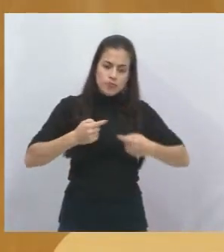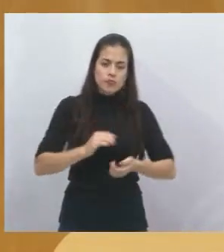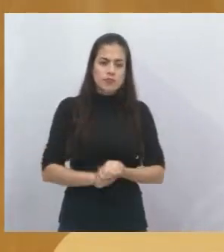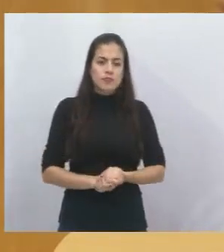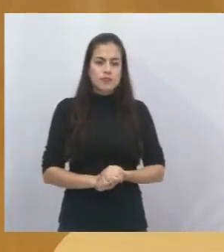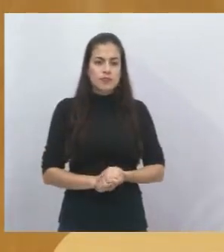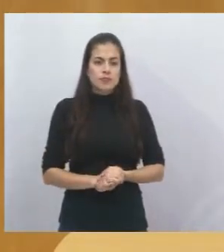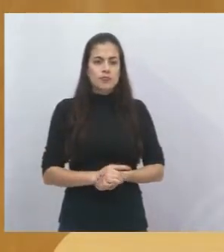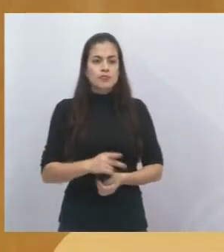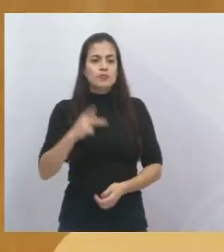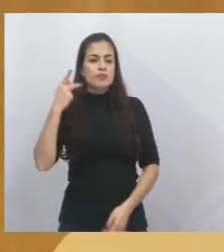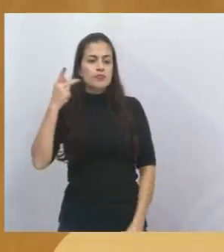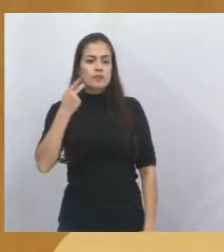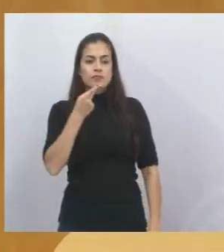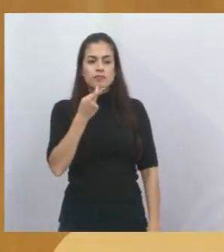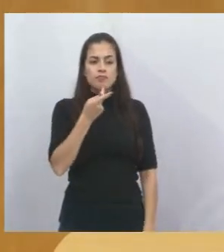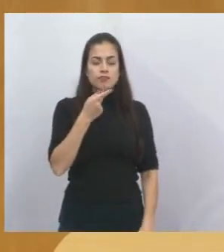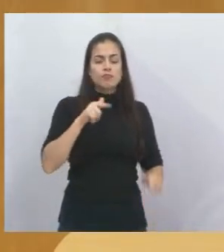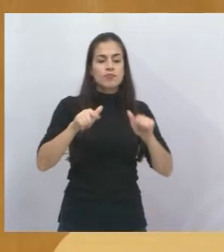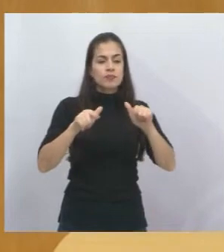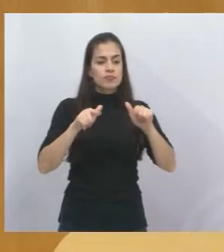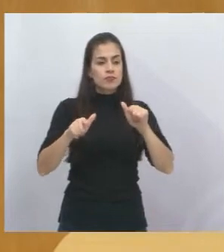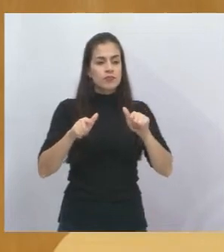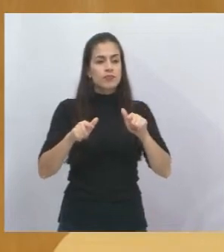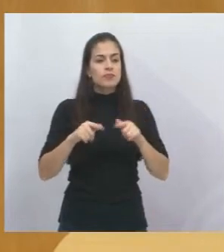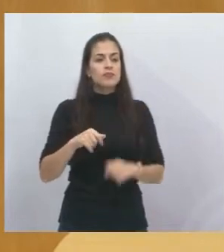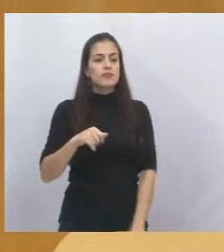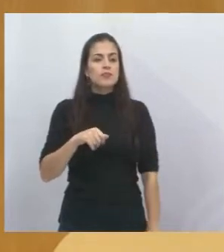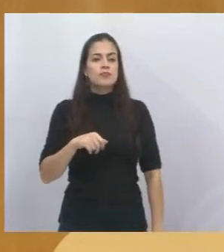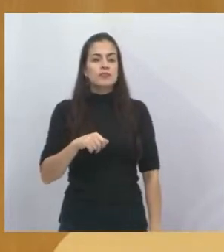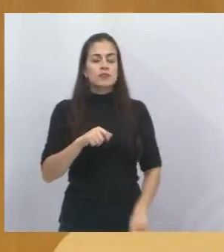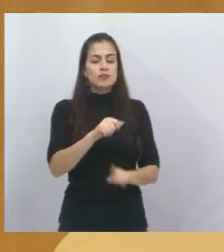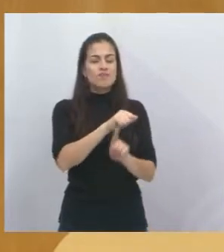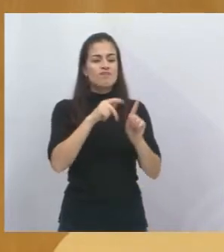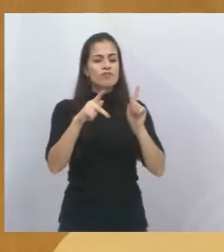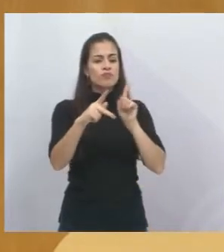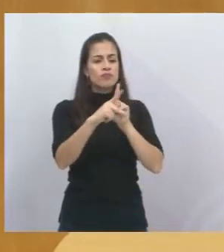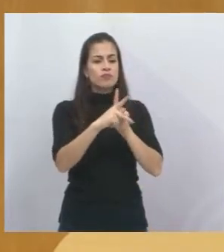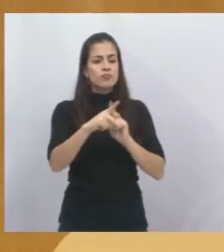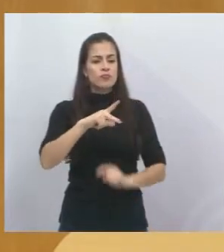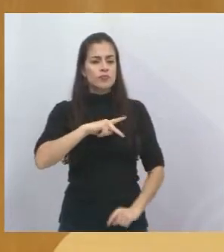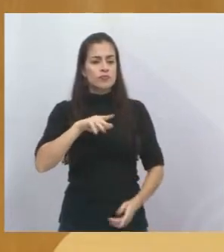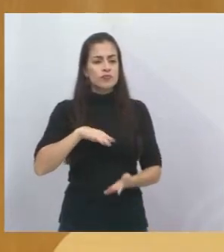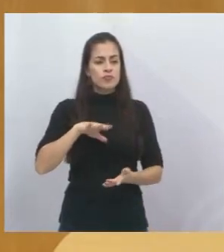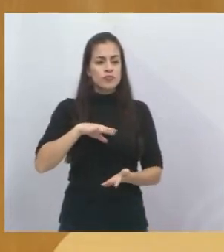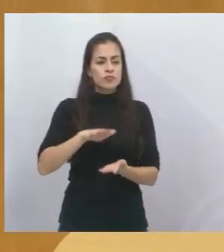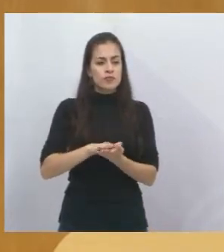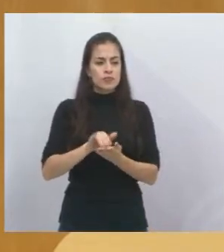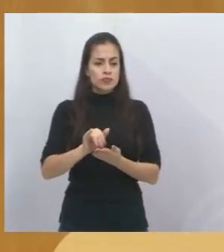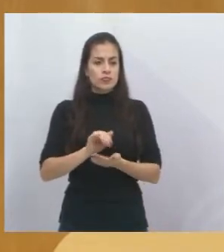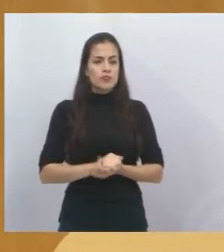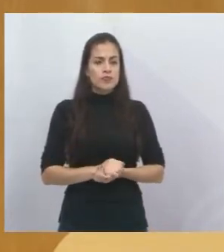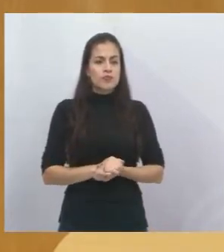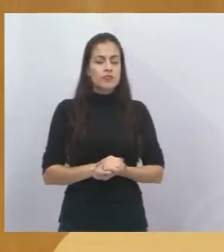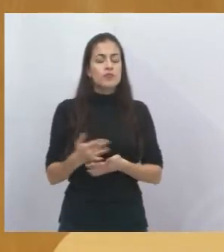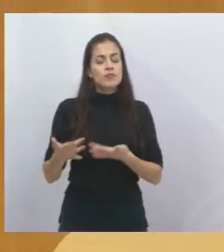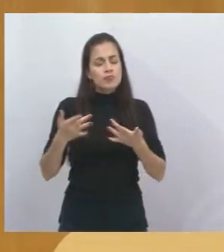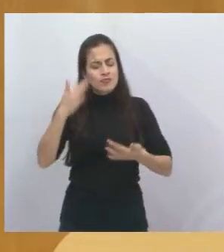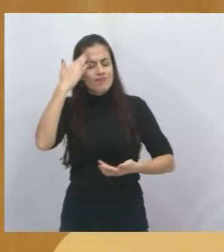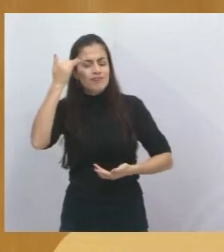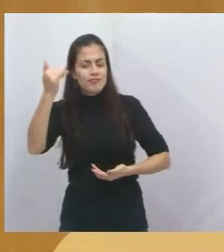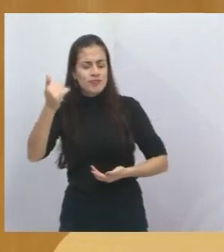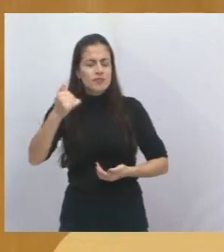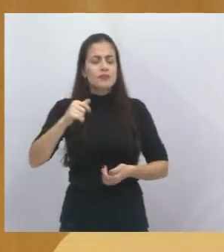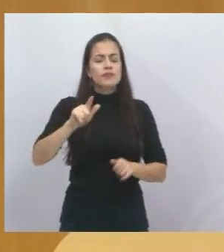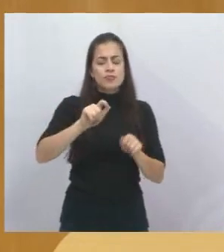Instituto, sabe, né? E a gente discutiu muito esse projeto. Foram feitas 2 audiências públicas, né? Em todo momento que teve